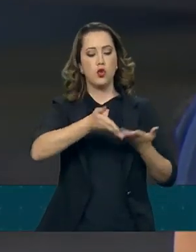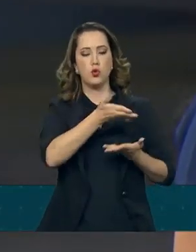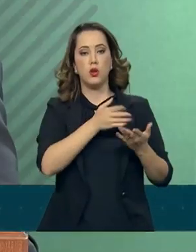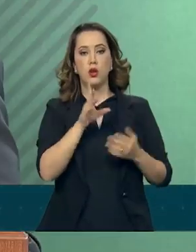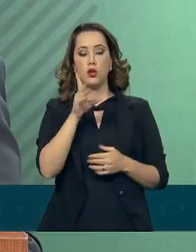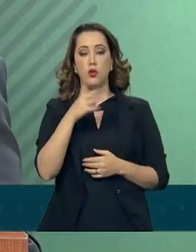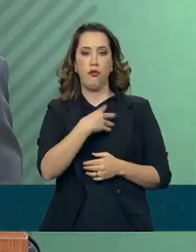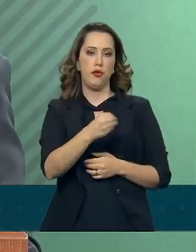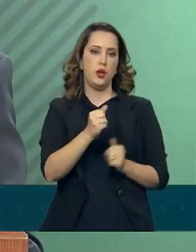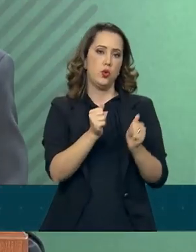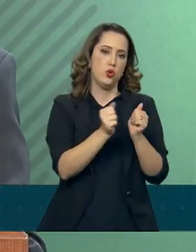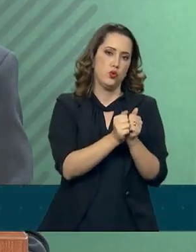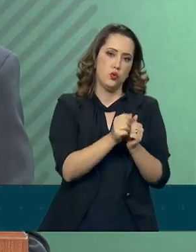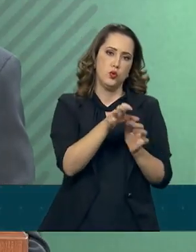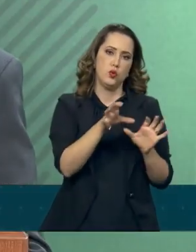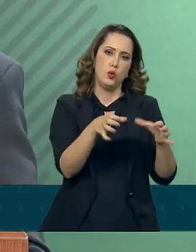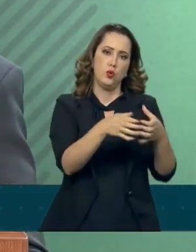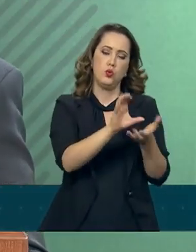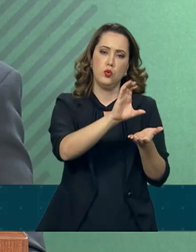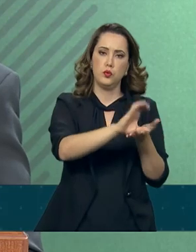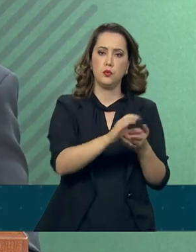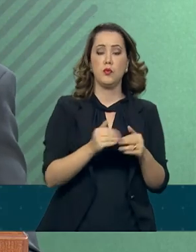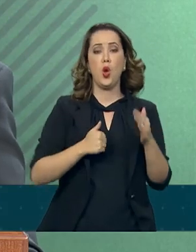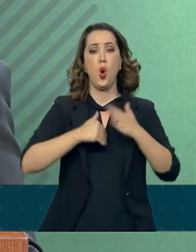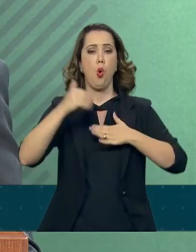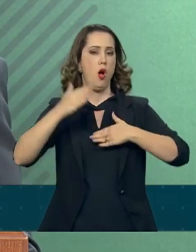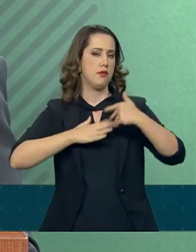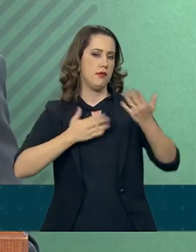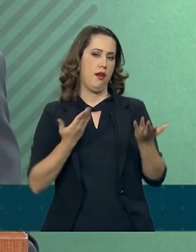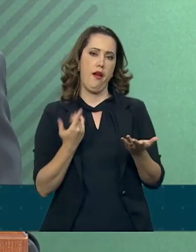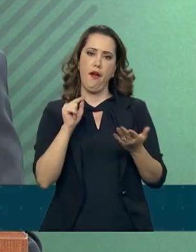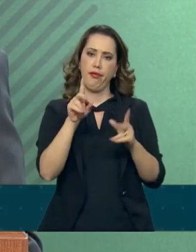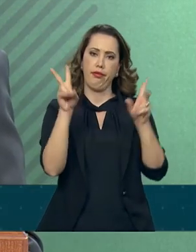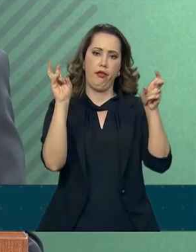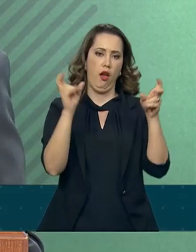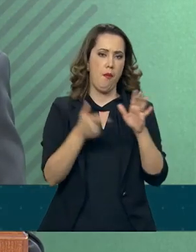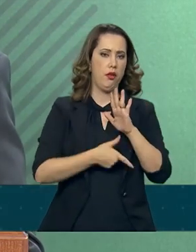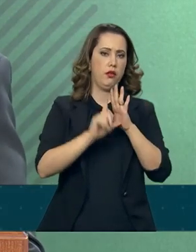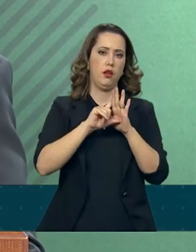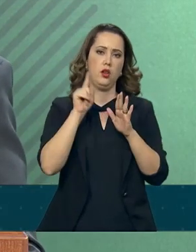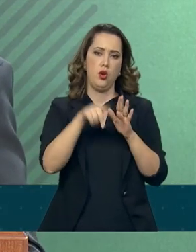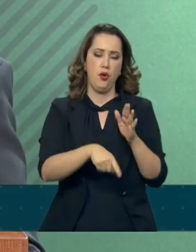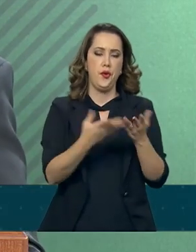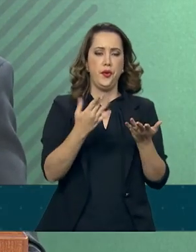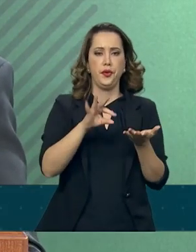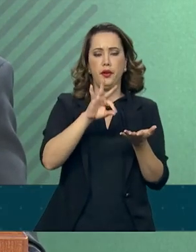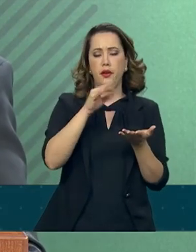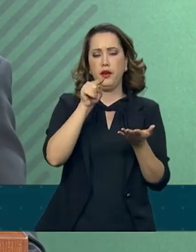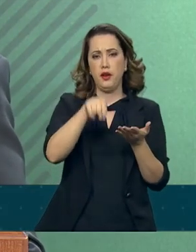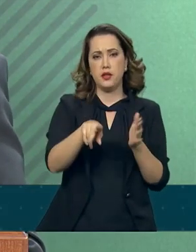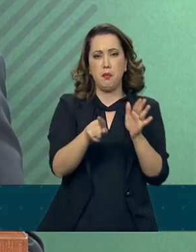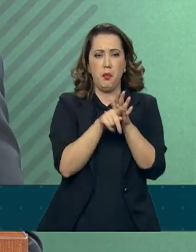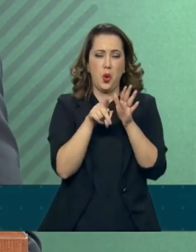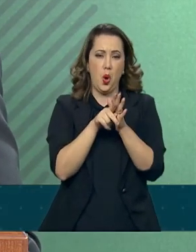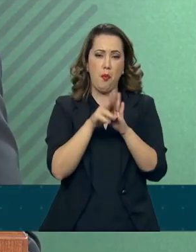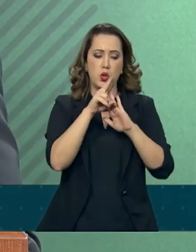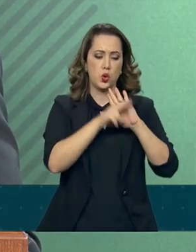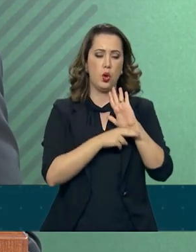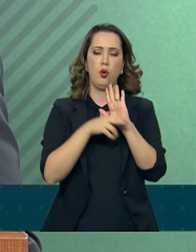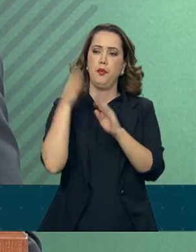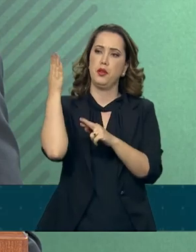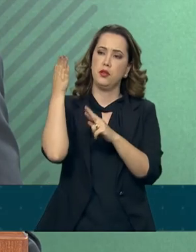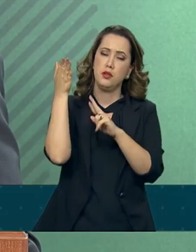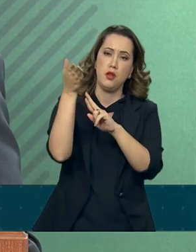a quaisquer comentários anteriores a este processo natural que é regido pela diplomacia é